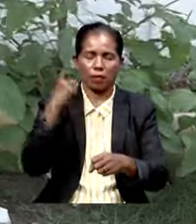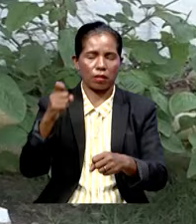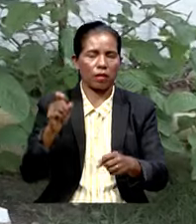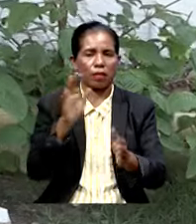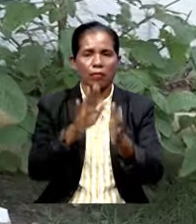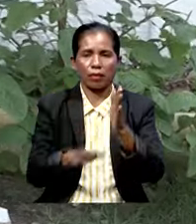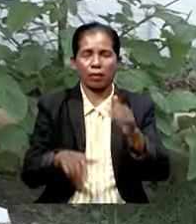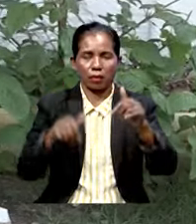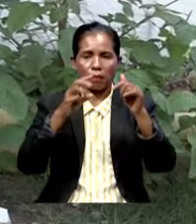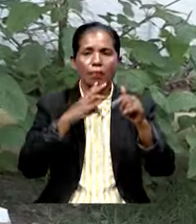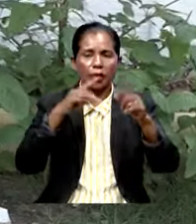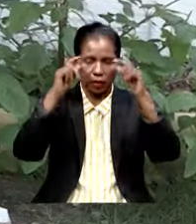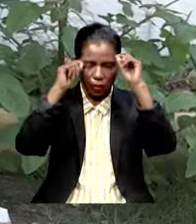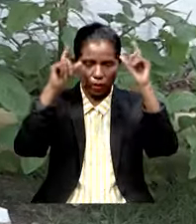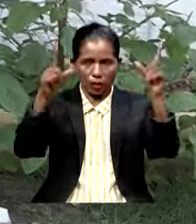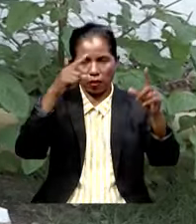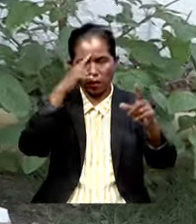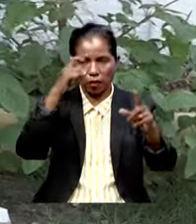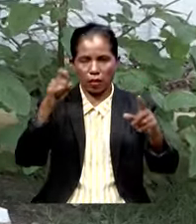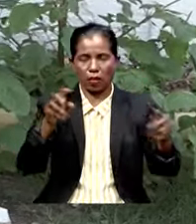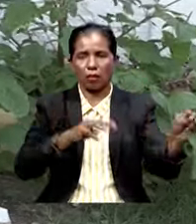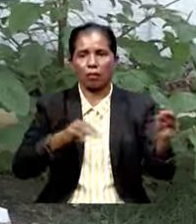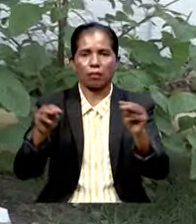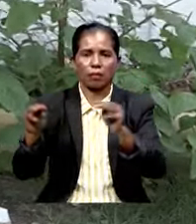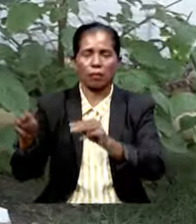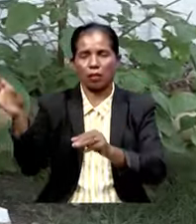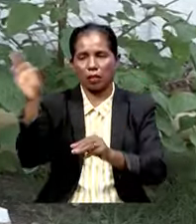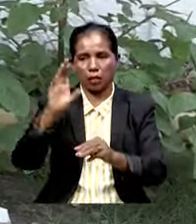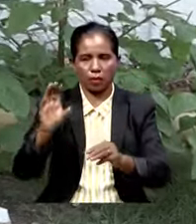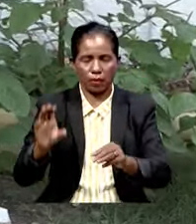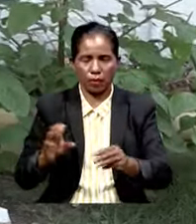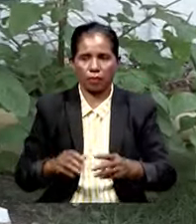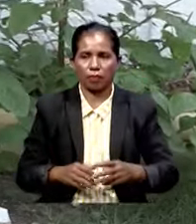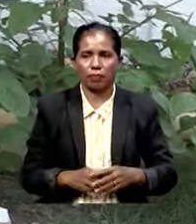iha Timor-Leste, tamba kauza husi mudansa klimatika.